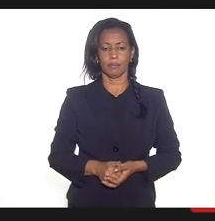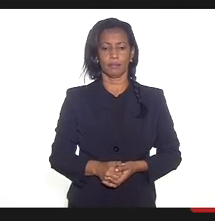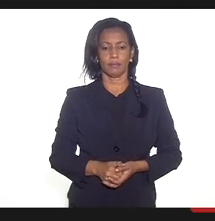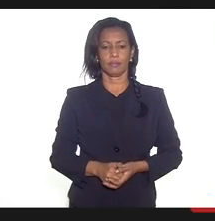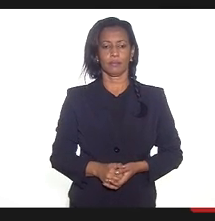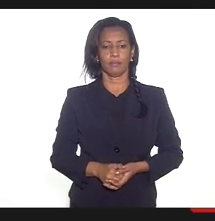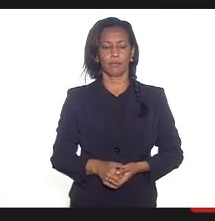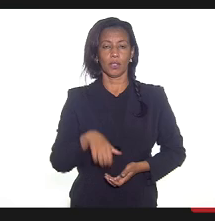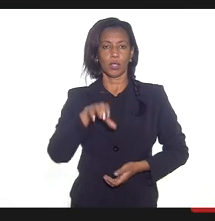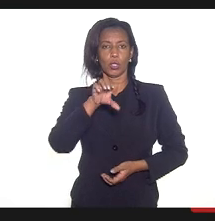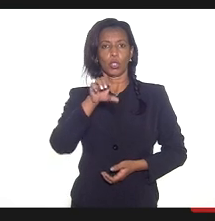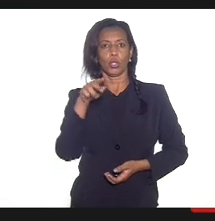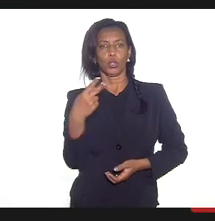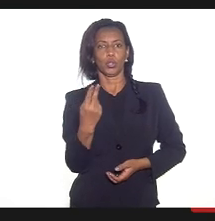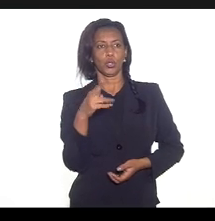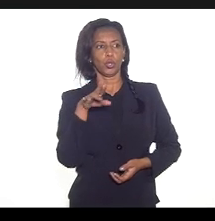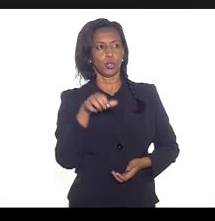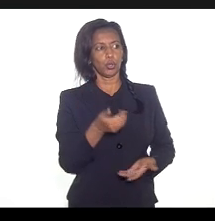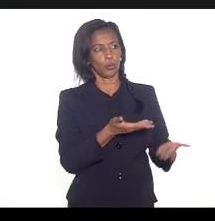Schumann,